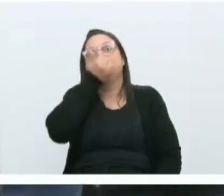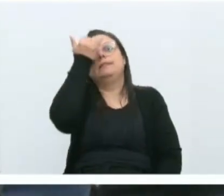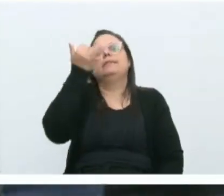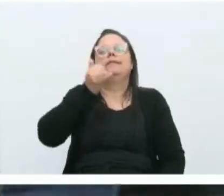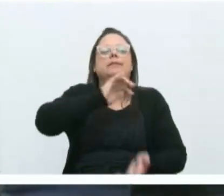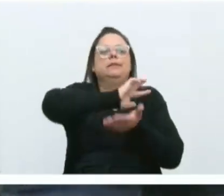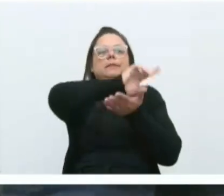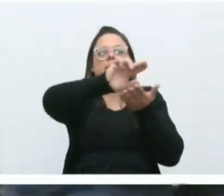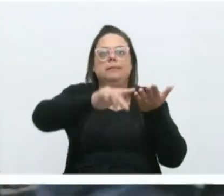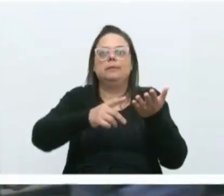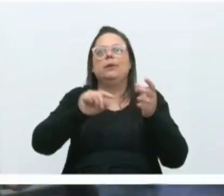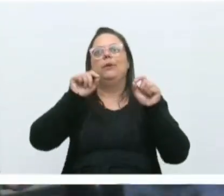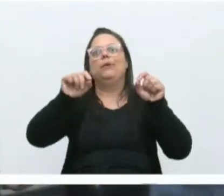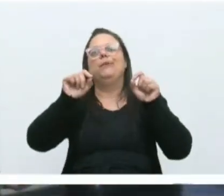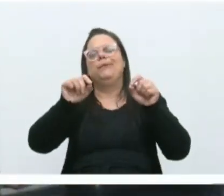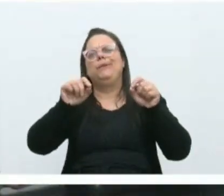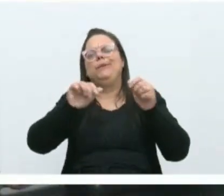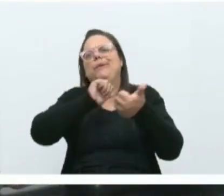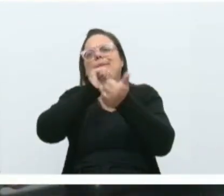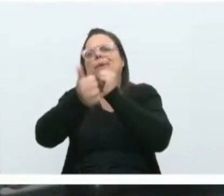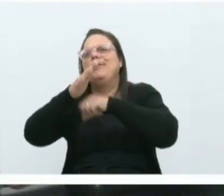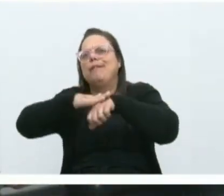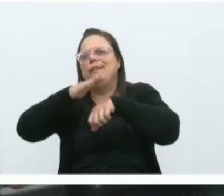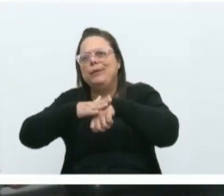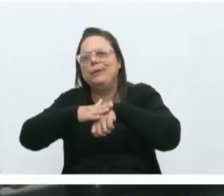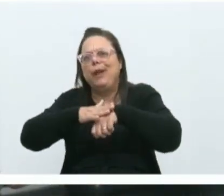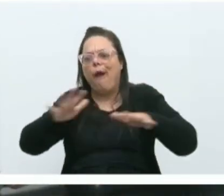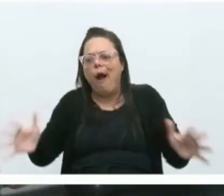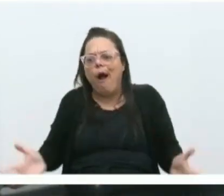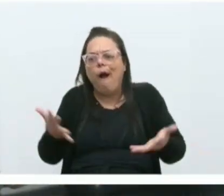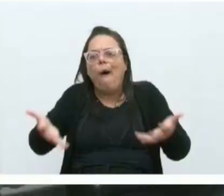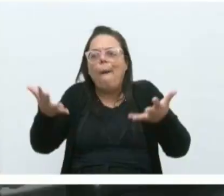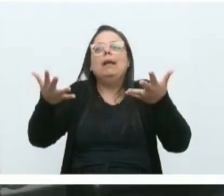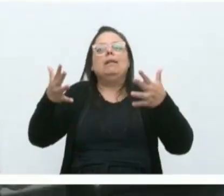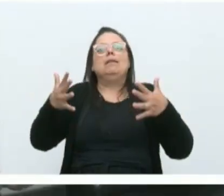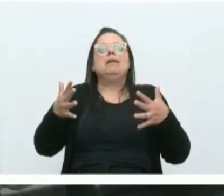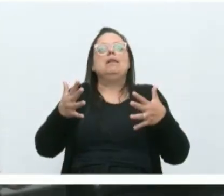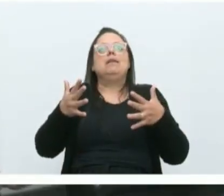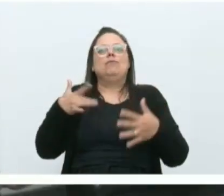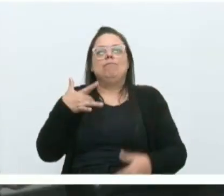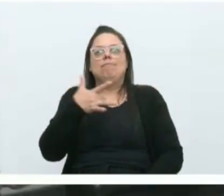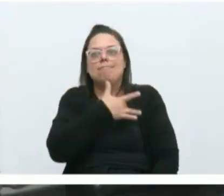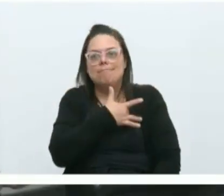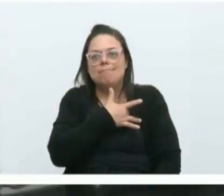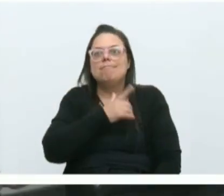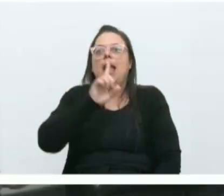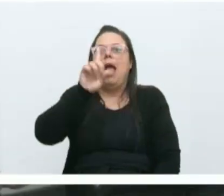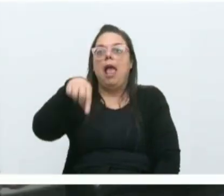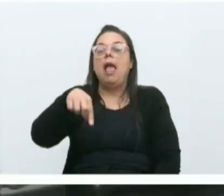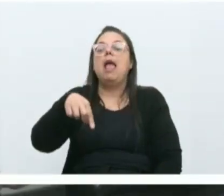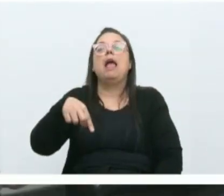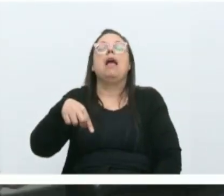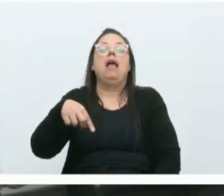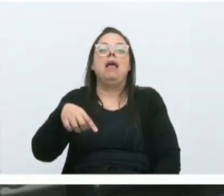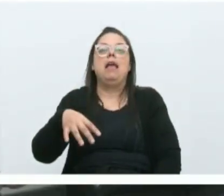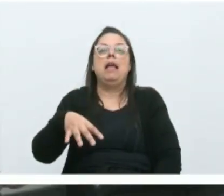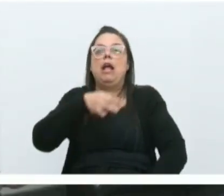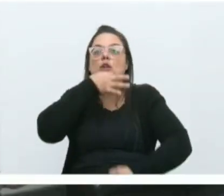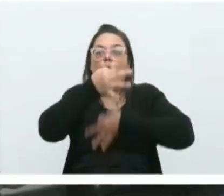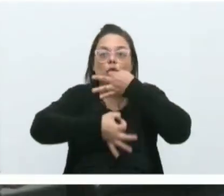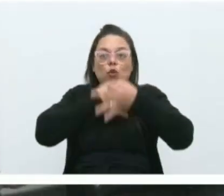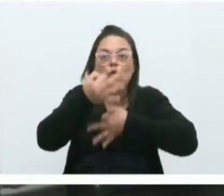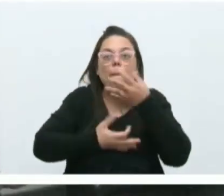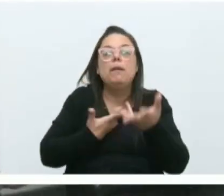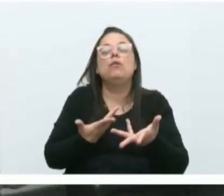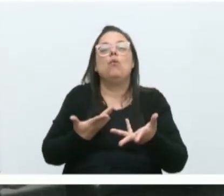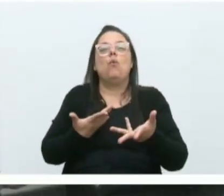está. O que o esporte está fazendo? Promovendo saúde. Então, esse é o nosso debate, que vai impactar a